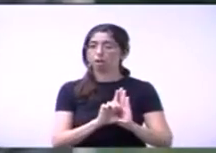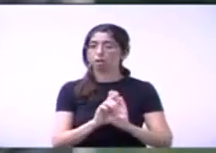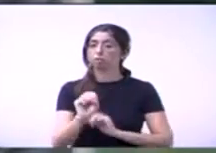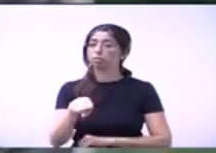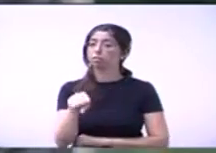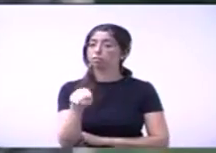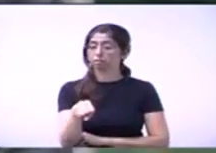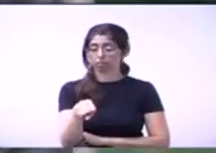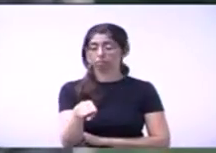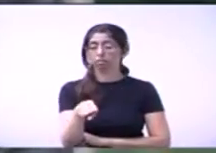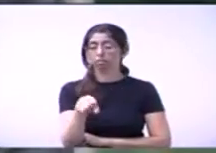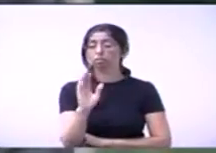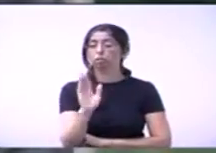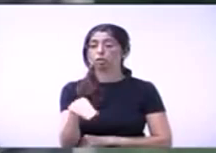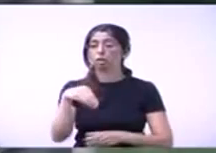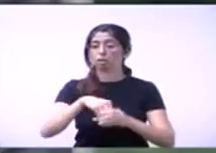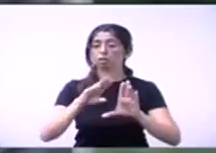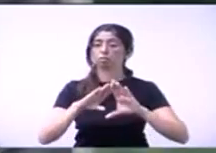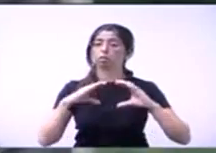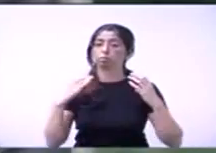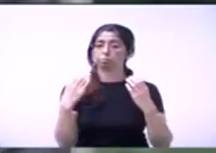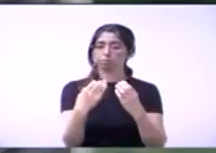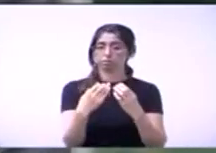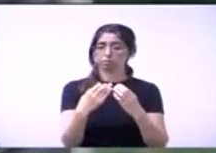essa Câmara já votou nessa legislatura.